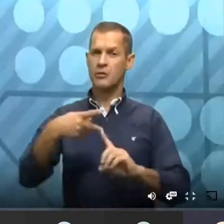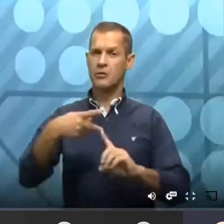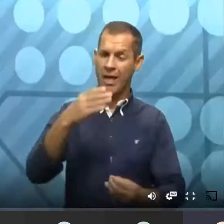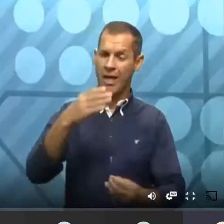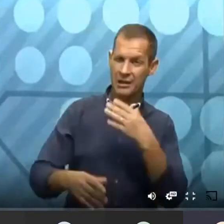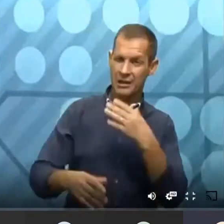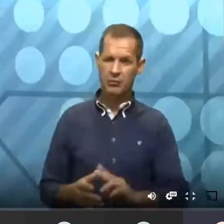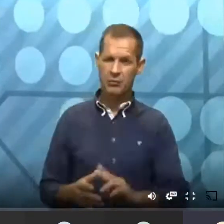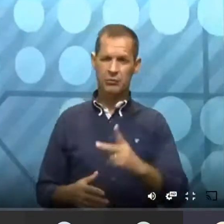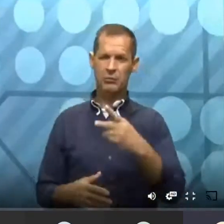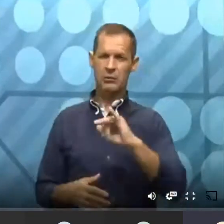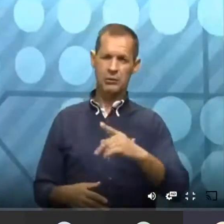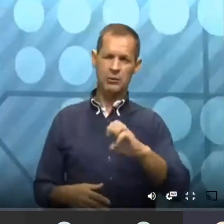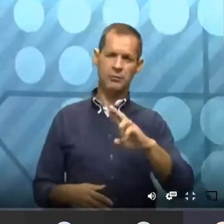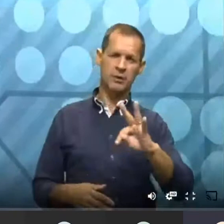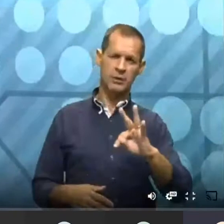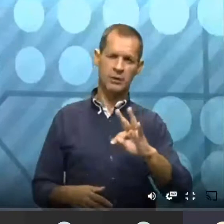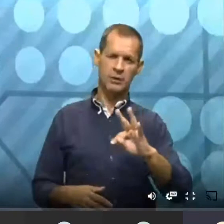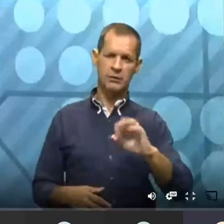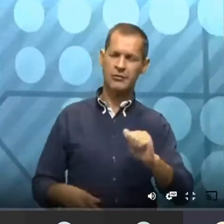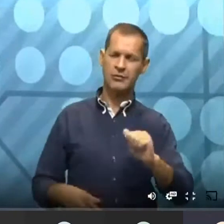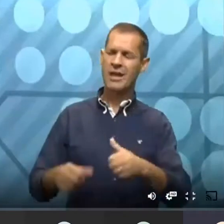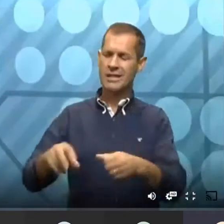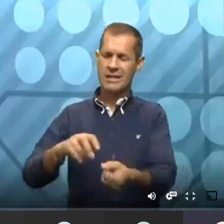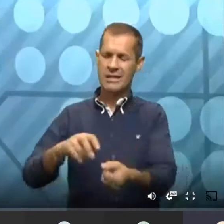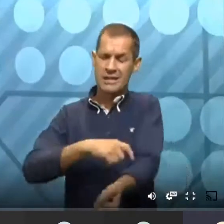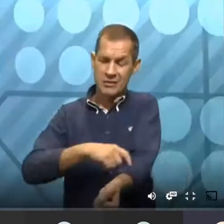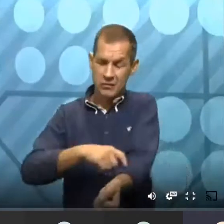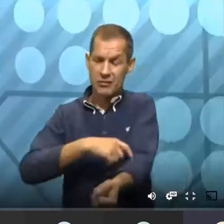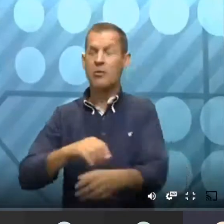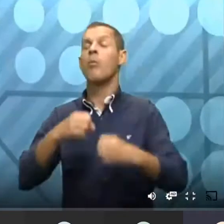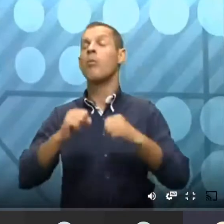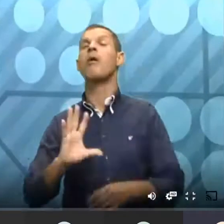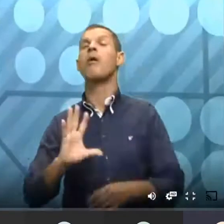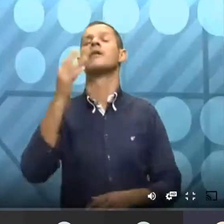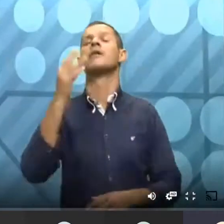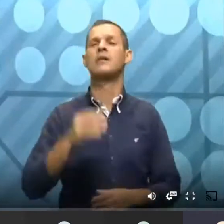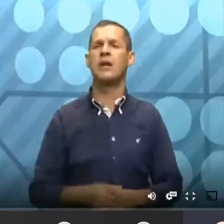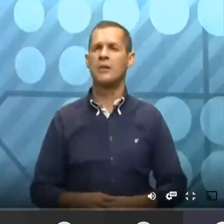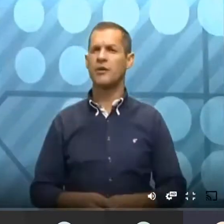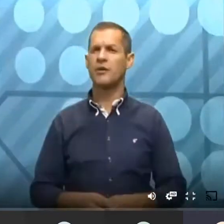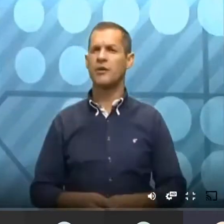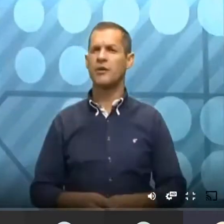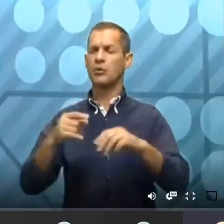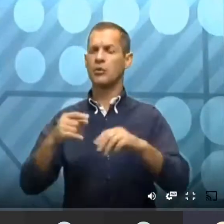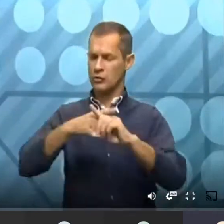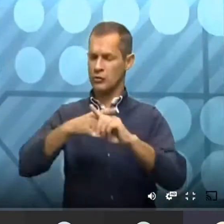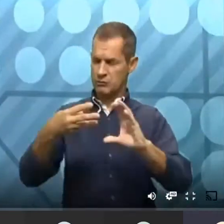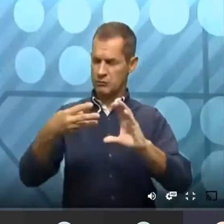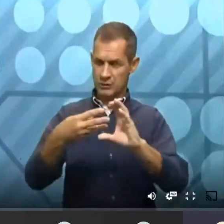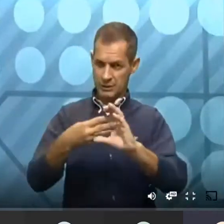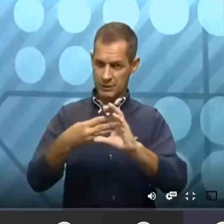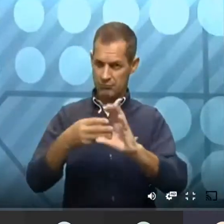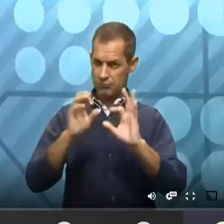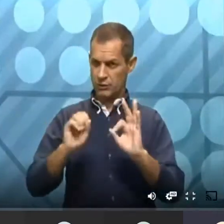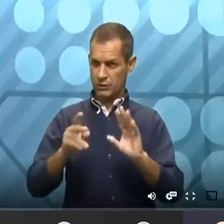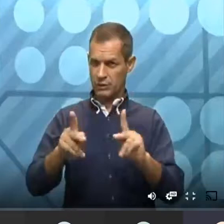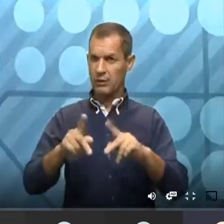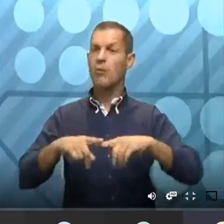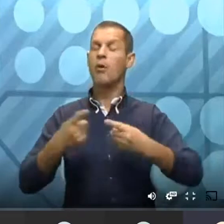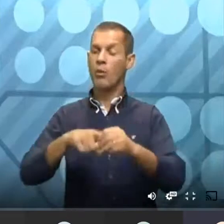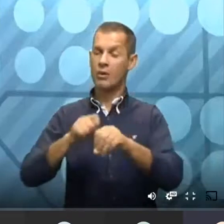ela cria uma hipertrofia. Esse tipo de estresse, no caso, ele pode ocorrer em todos os tipos celulares,